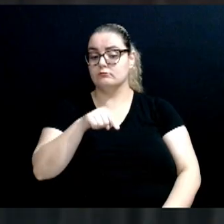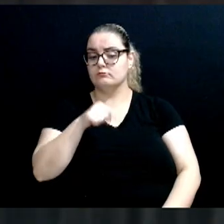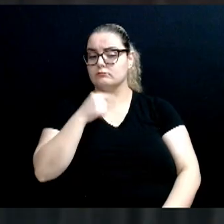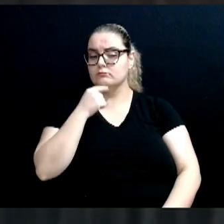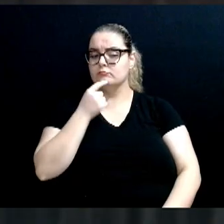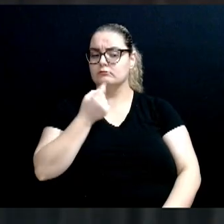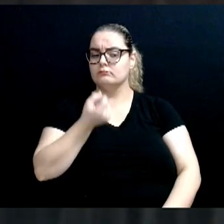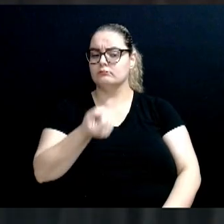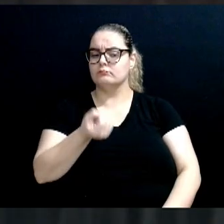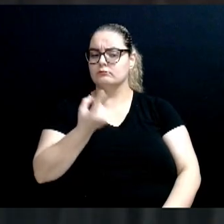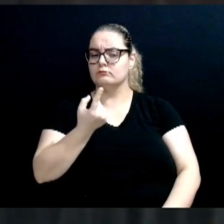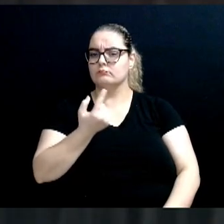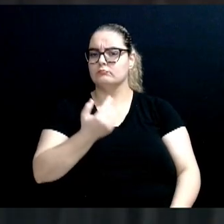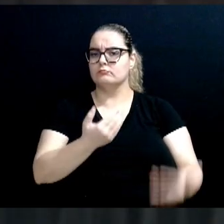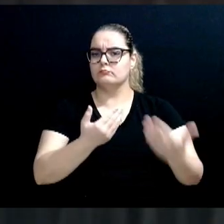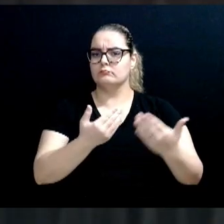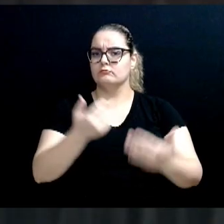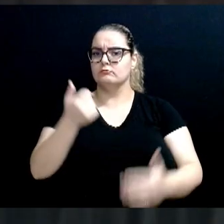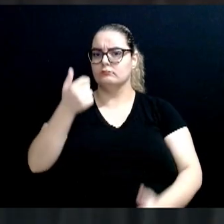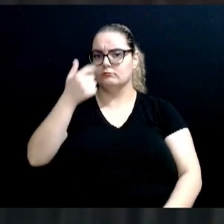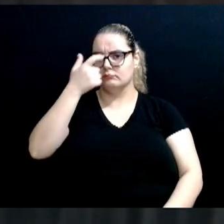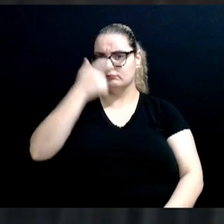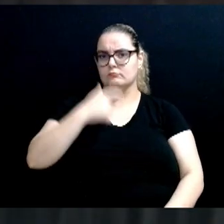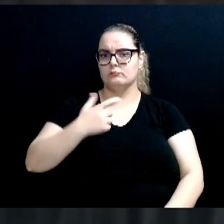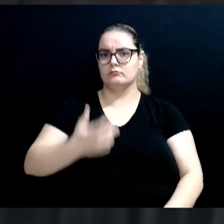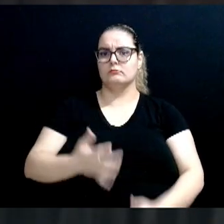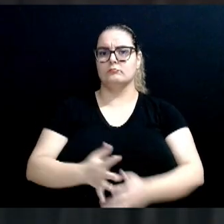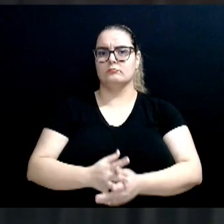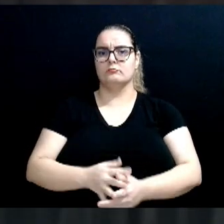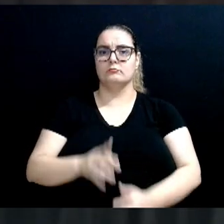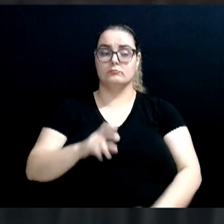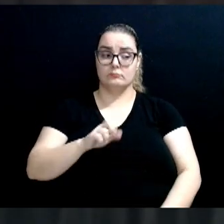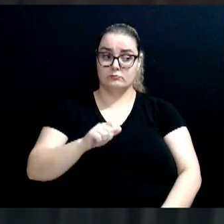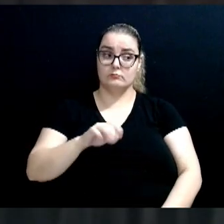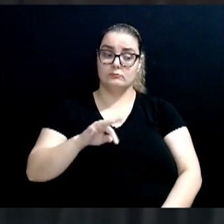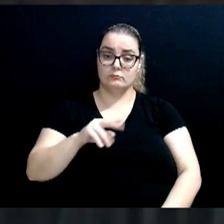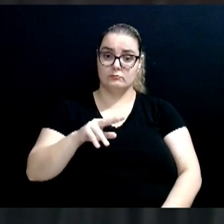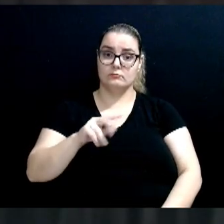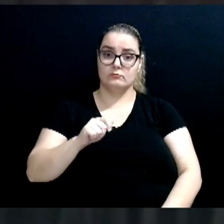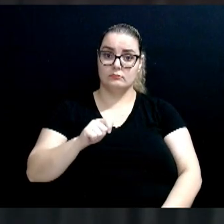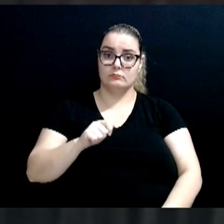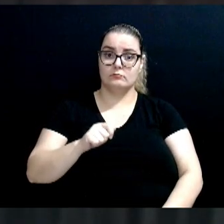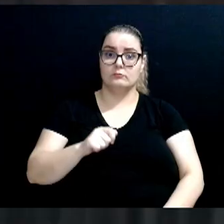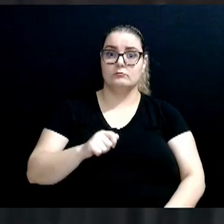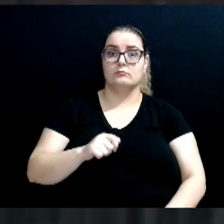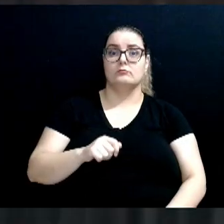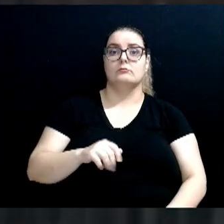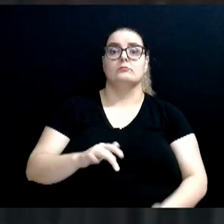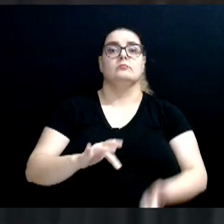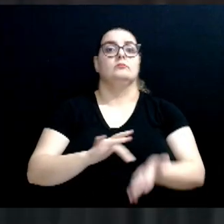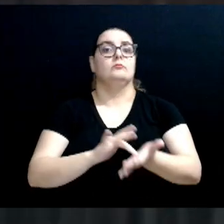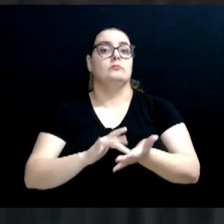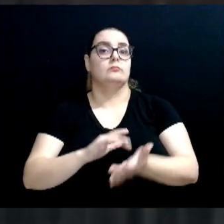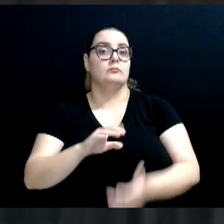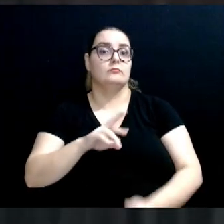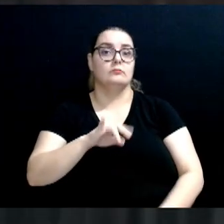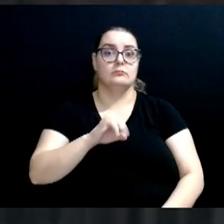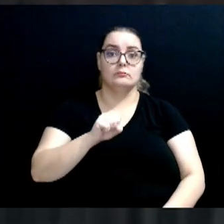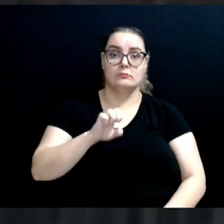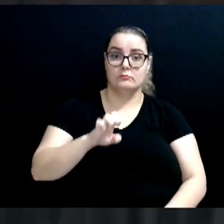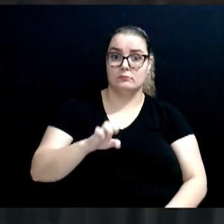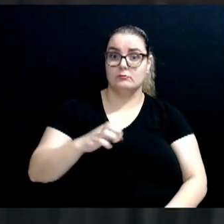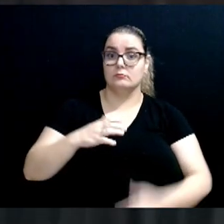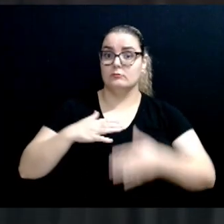já ficava mais assim, reativa, simulava ali uma crise, ela, calma, eu estou falando com você, eu preciso